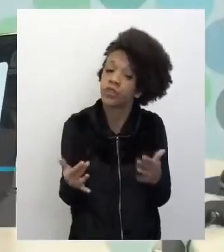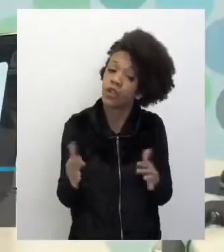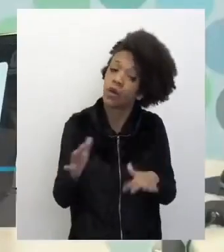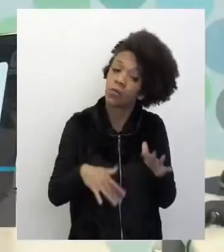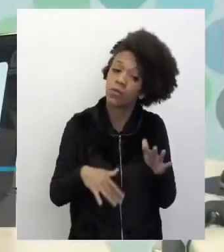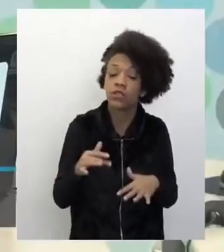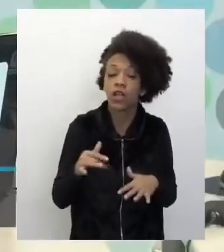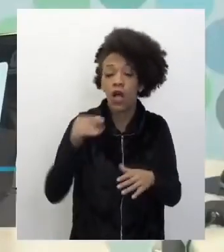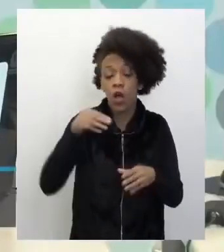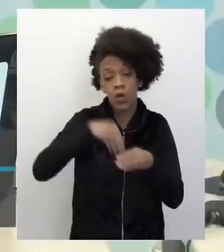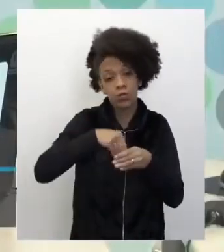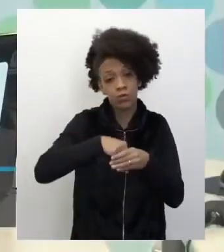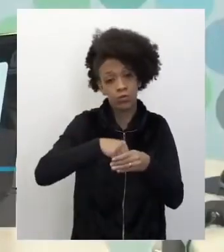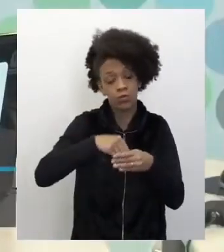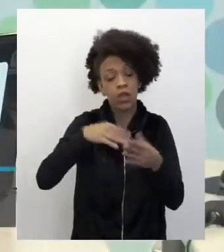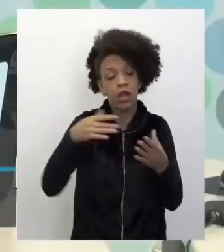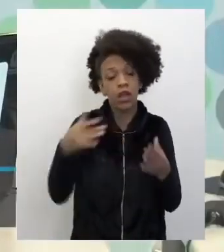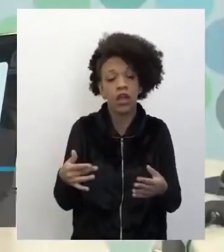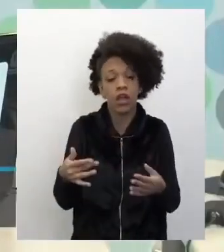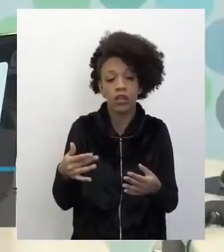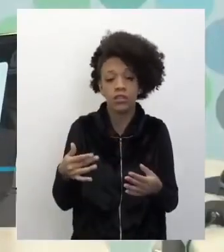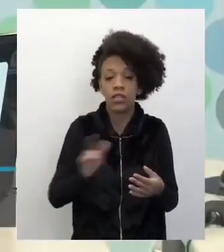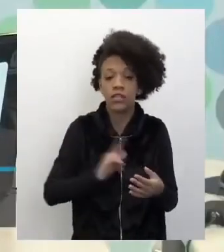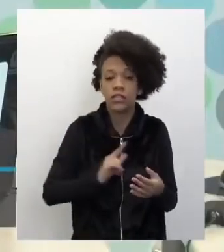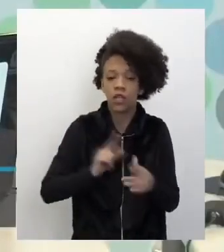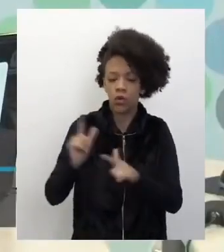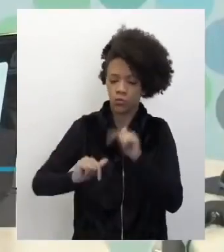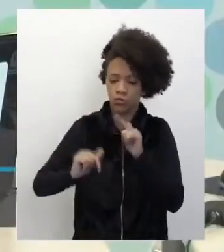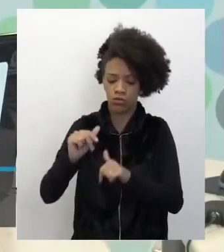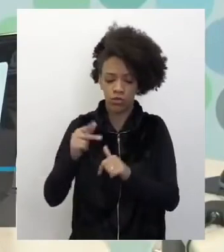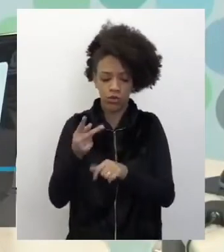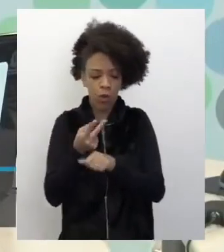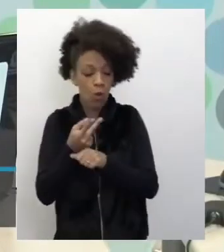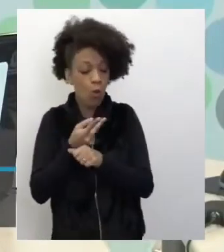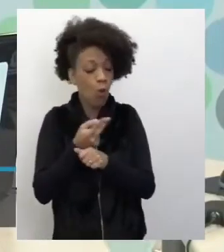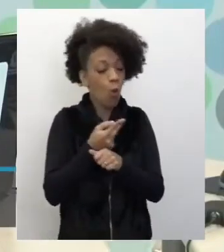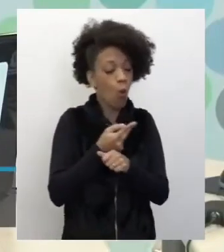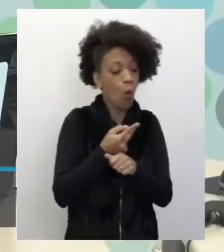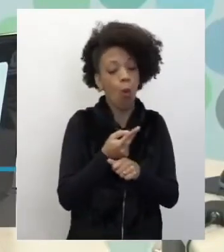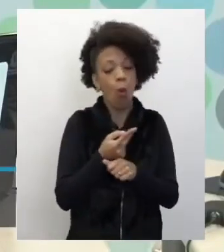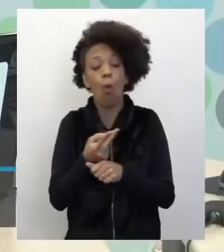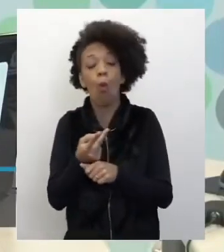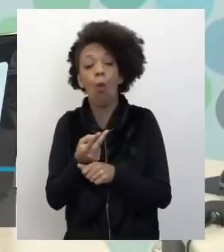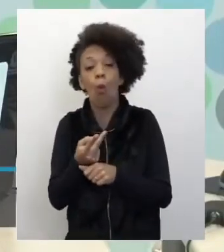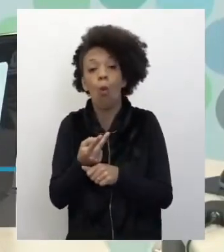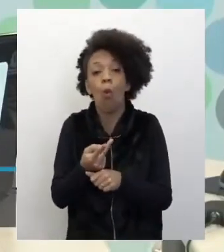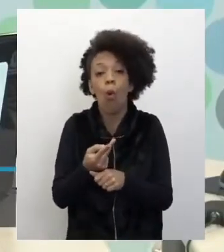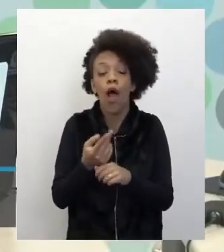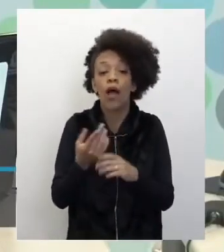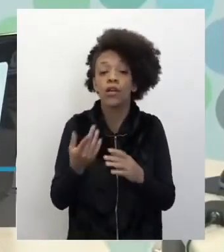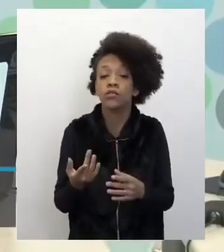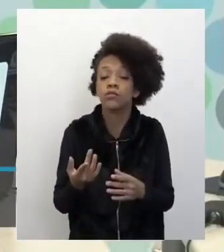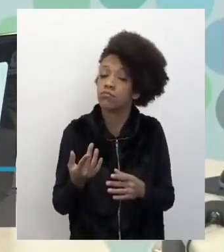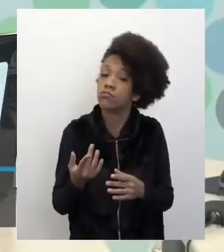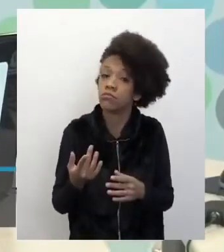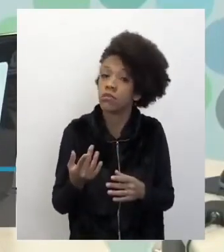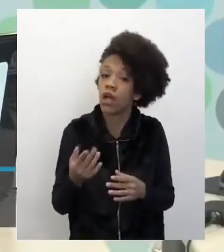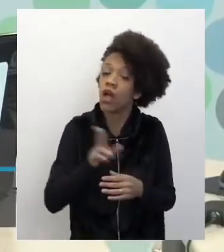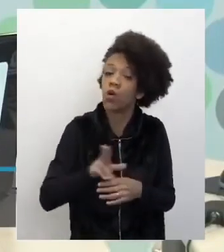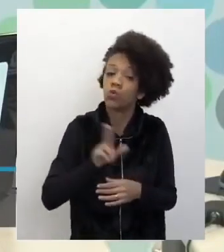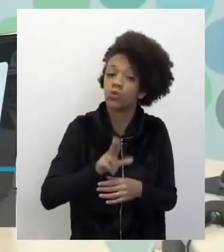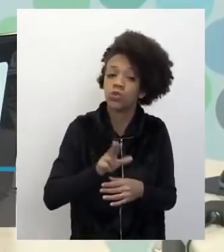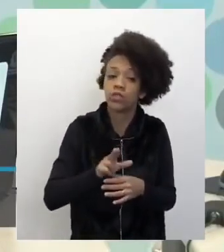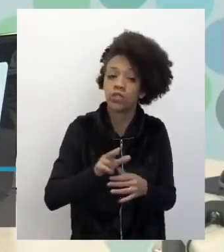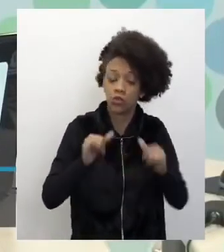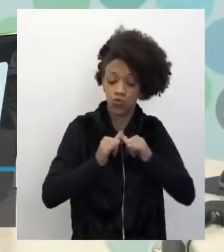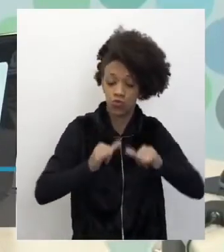de sensoriamento remoto, né, quando a gente pensa um sensor a bordo de um satélite e tudo mais, geralmente essa radiação eletromagnética utilizada é a